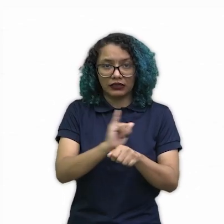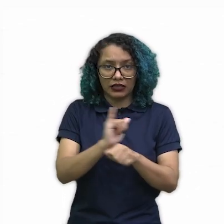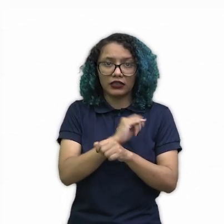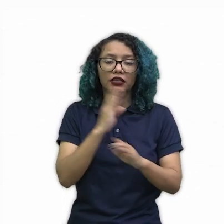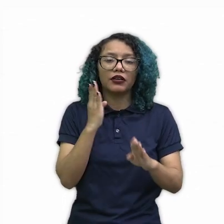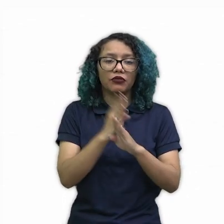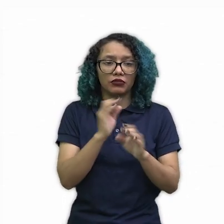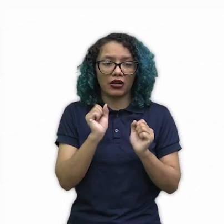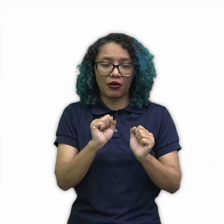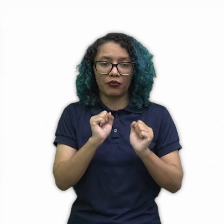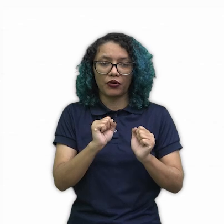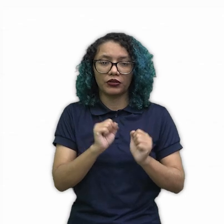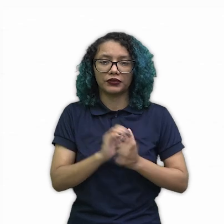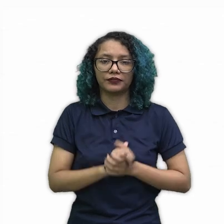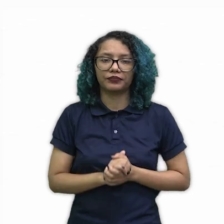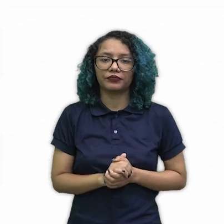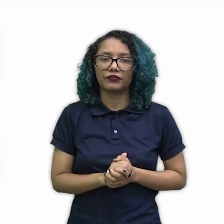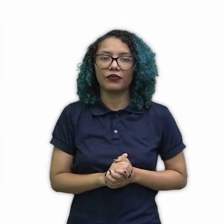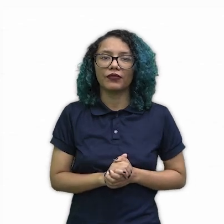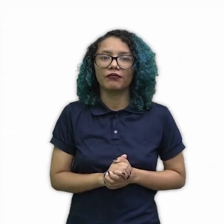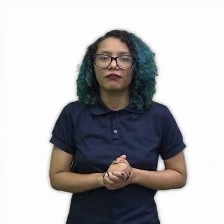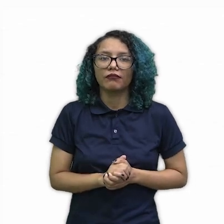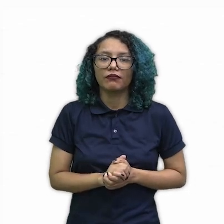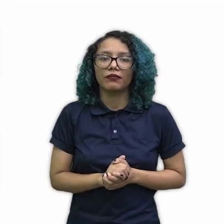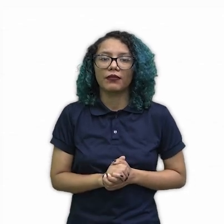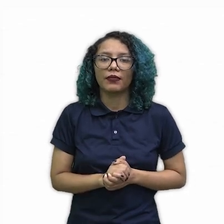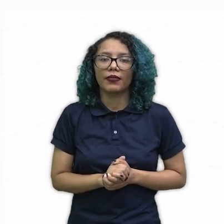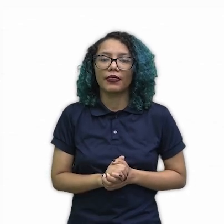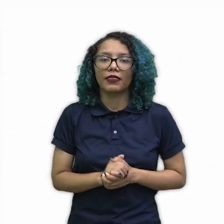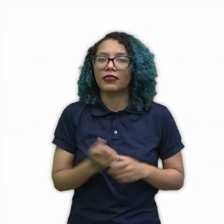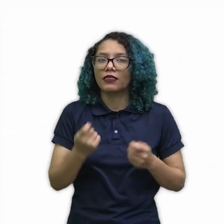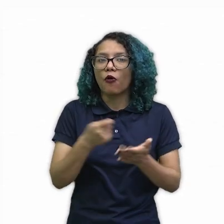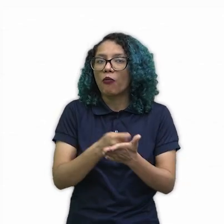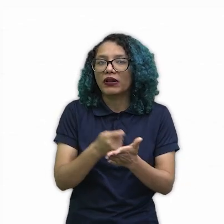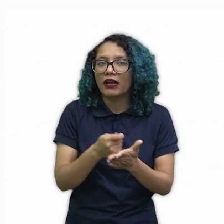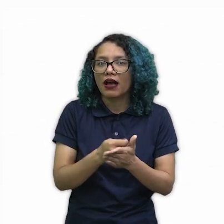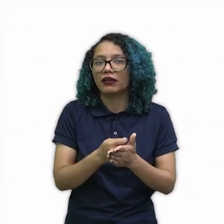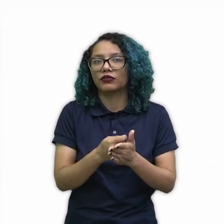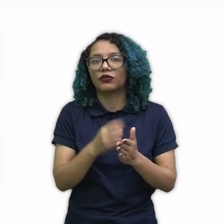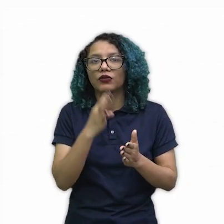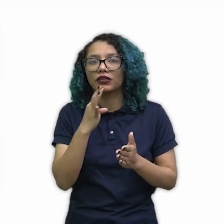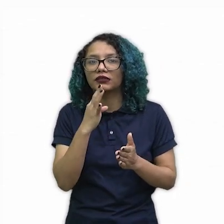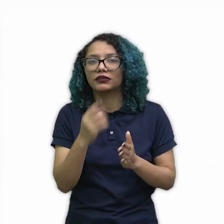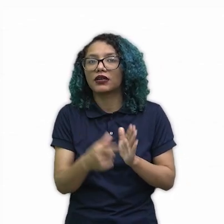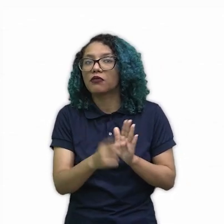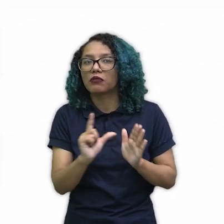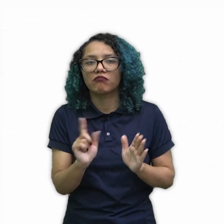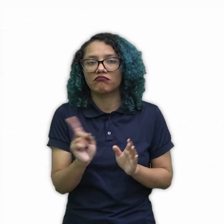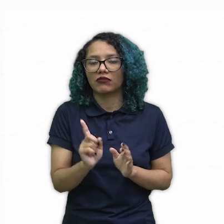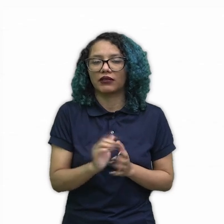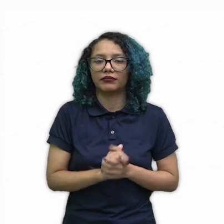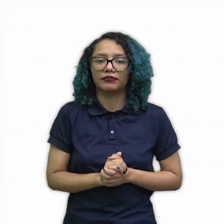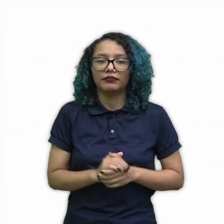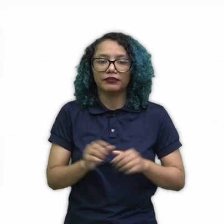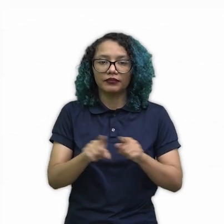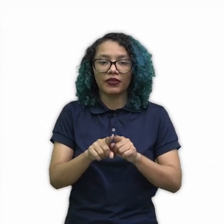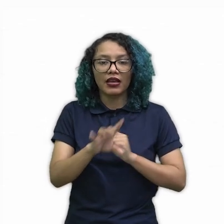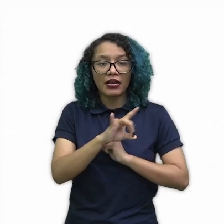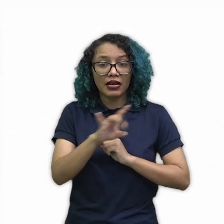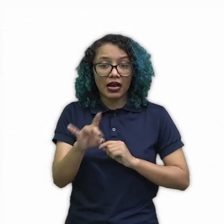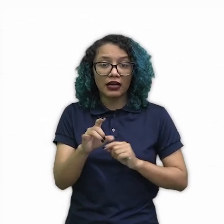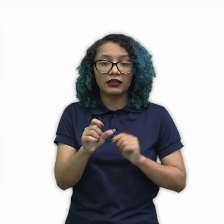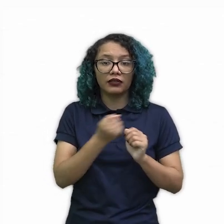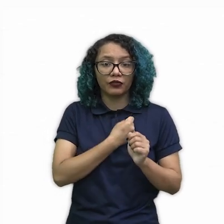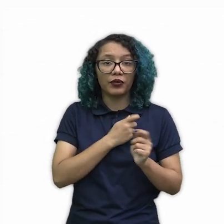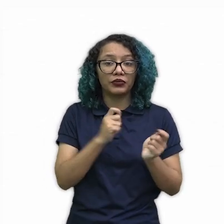que independem de um termo anterior. Algumas características, né? Cada termo pode ser calculado